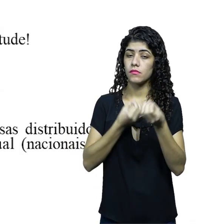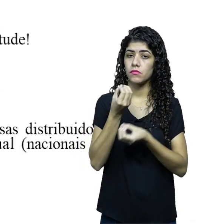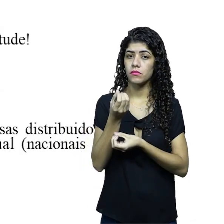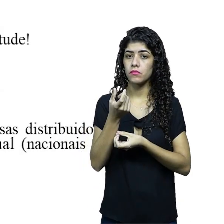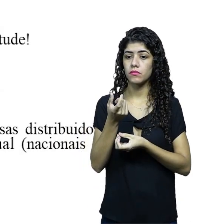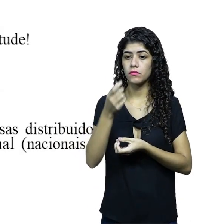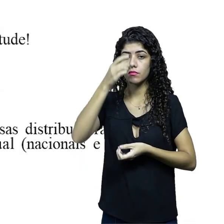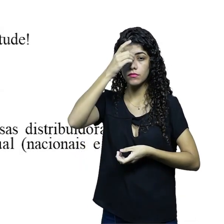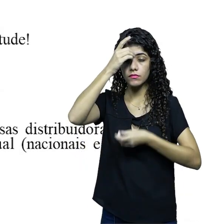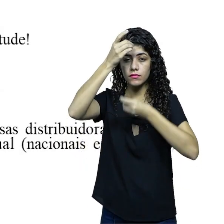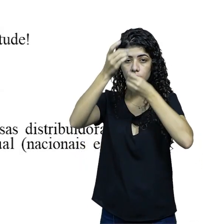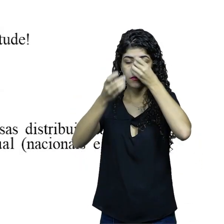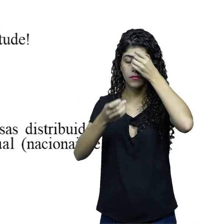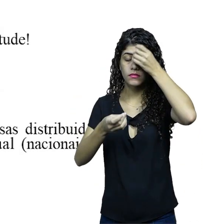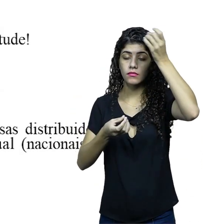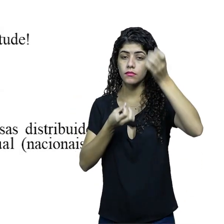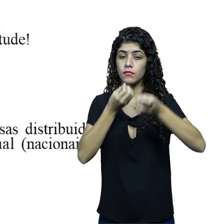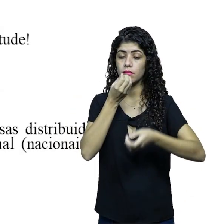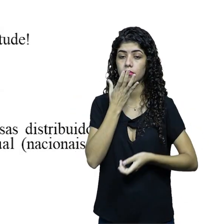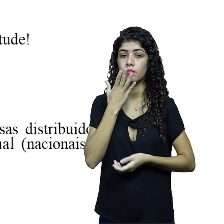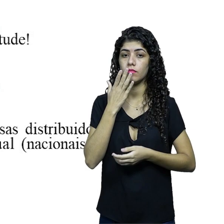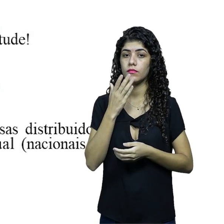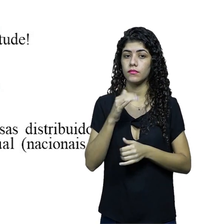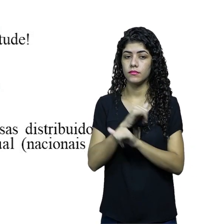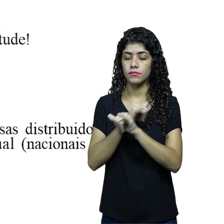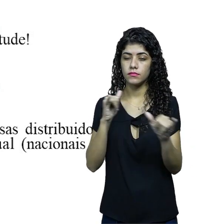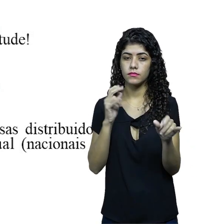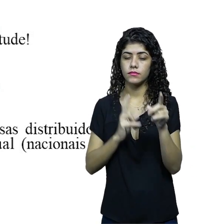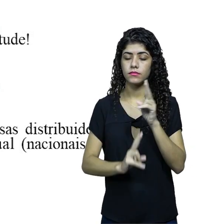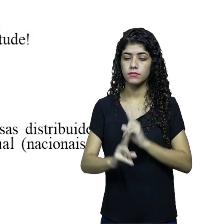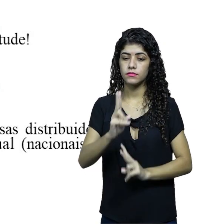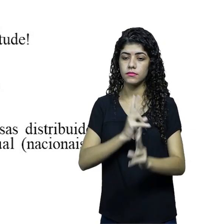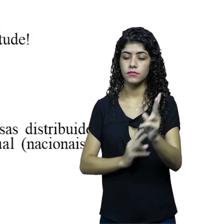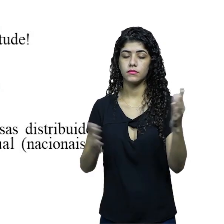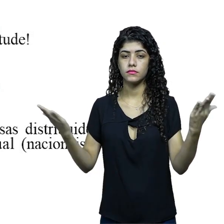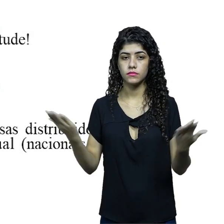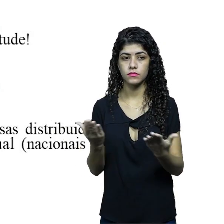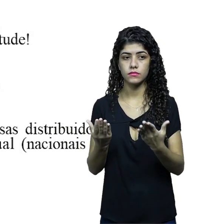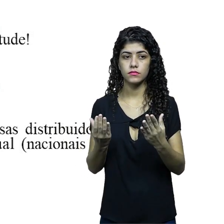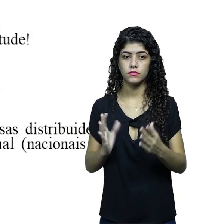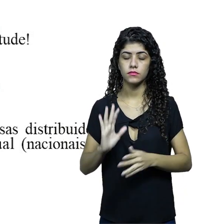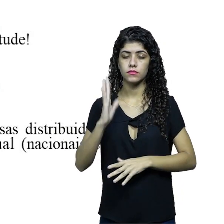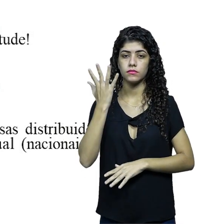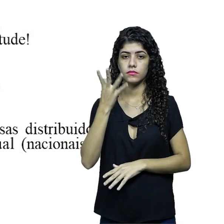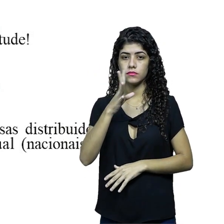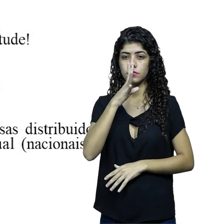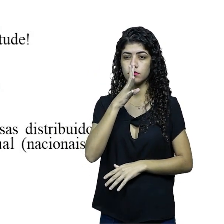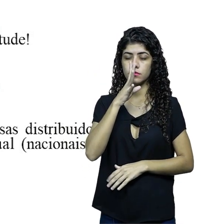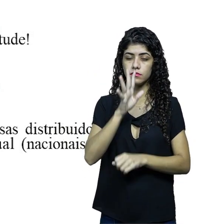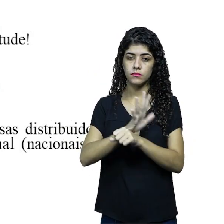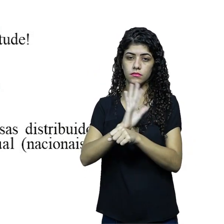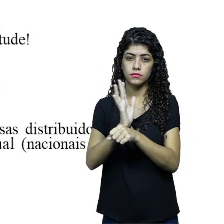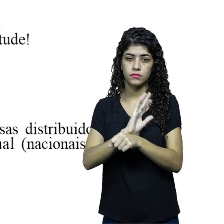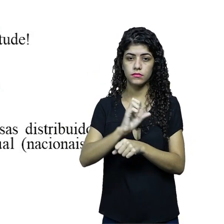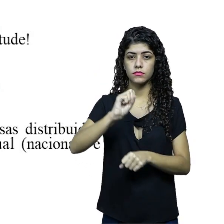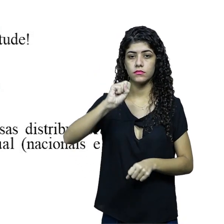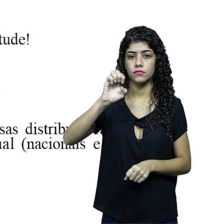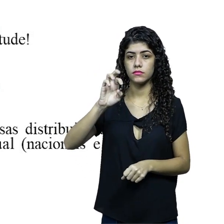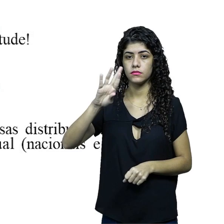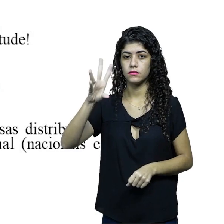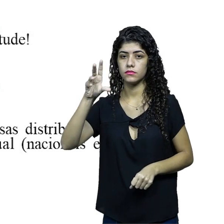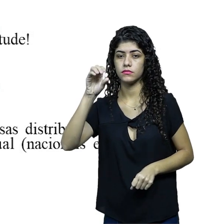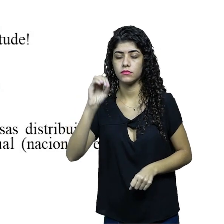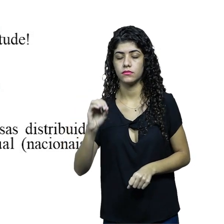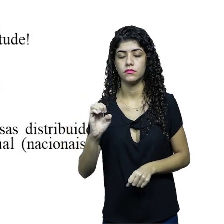Como amadurecer uma ideia? Esteja atualizado sobre o que está sendo produzido. Assista filmes,